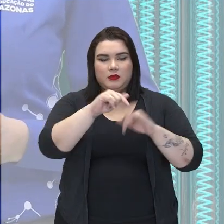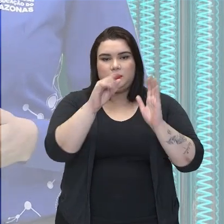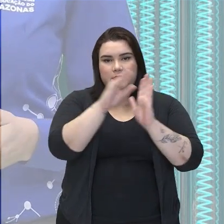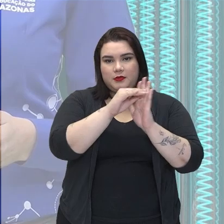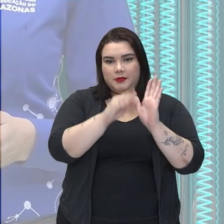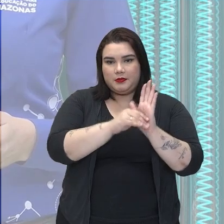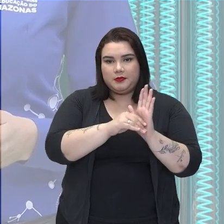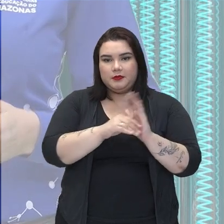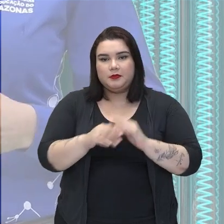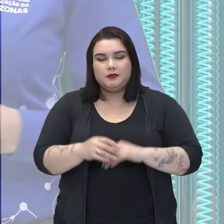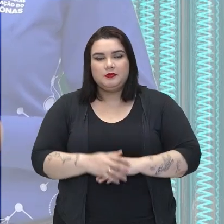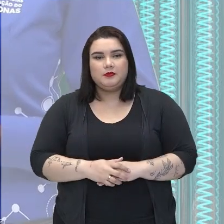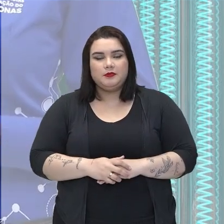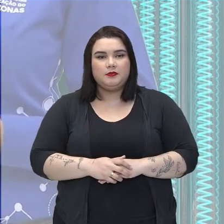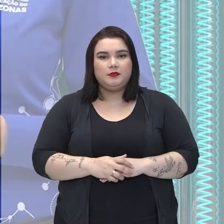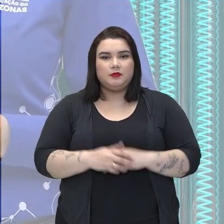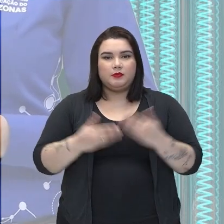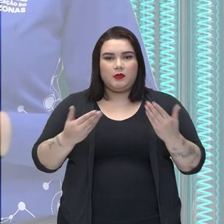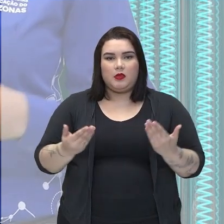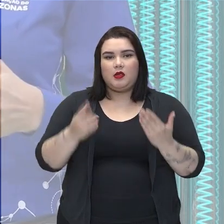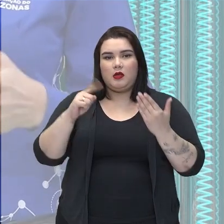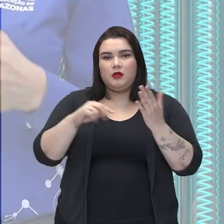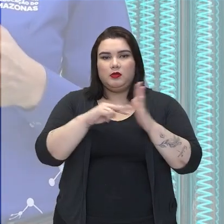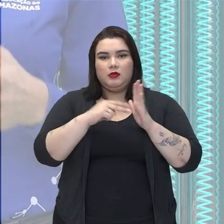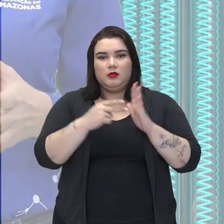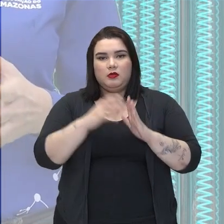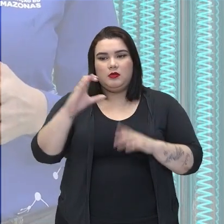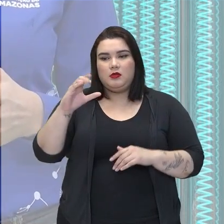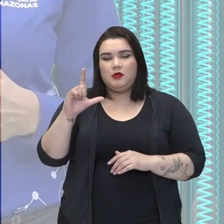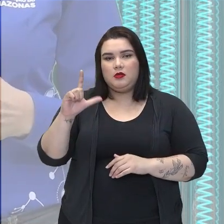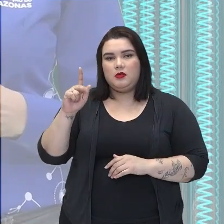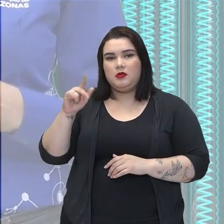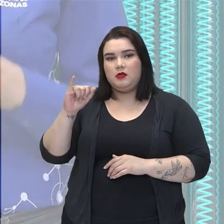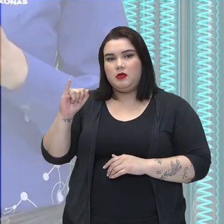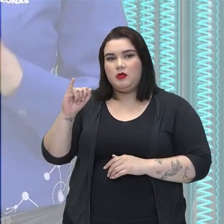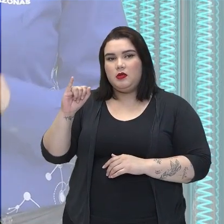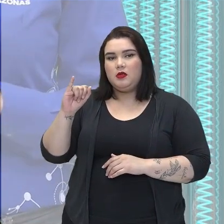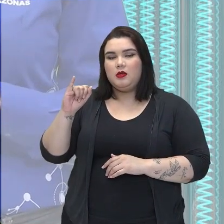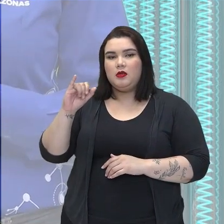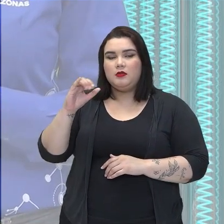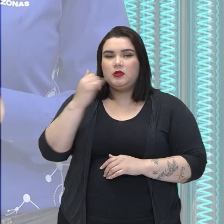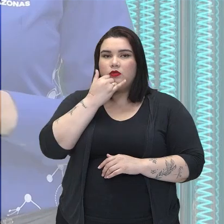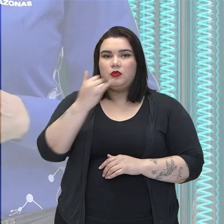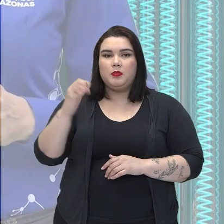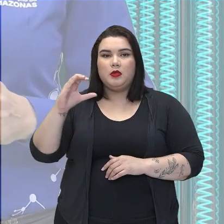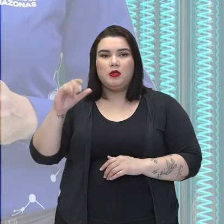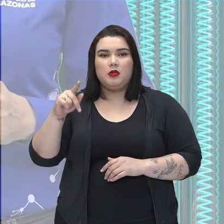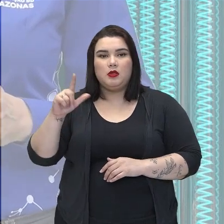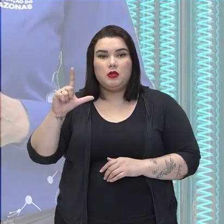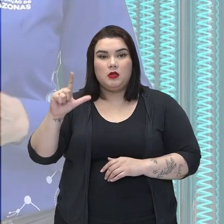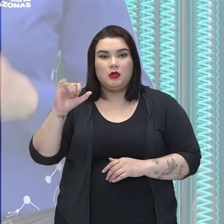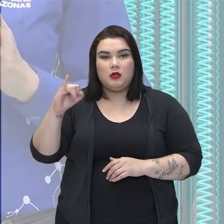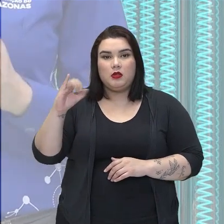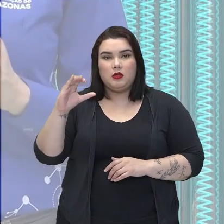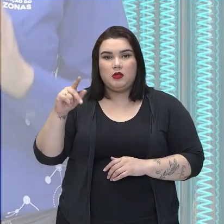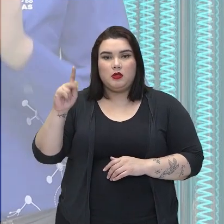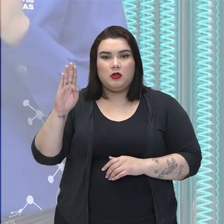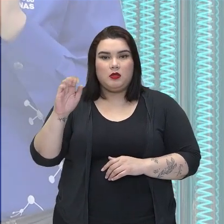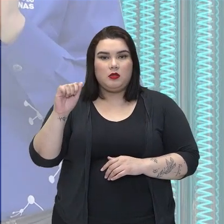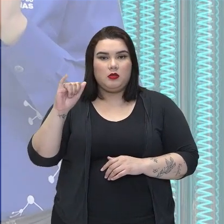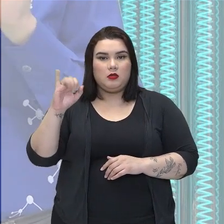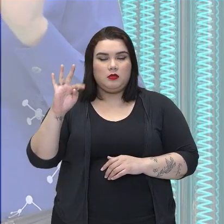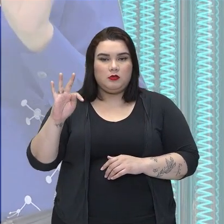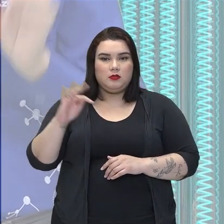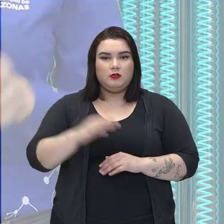conteúdo. Então, este é o clickbait. É uma estratégia, né, utilizando-se os cliques. Só que a